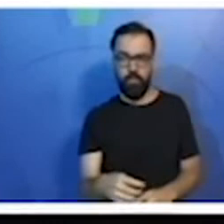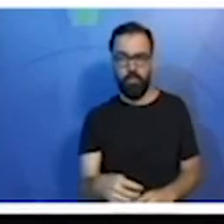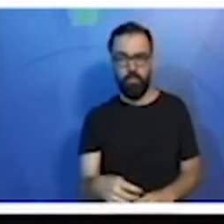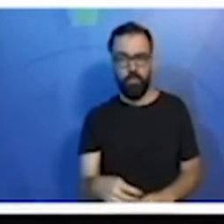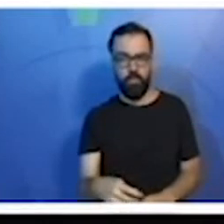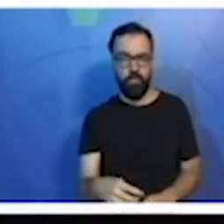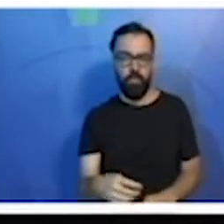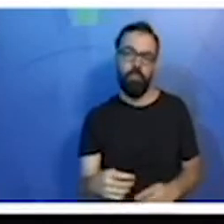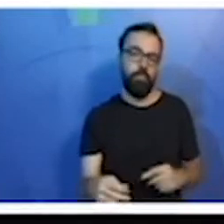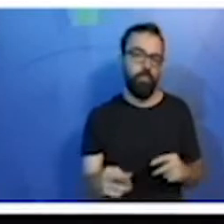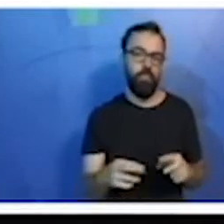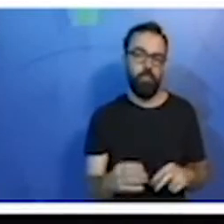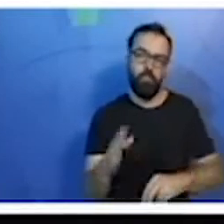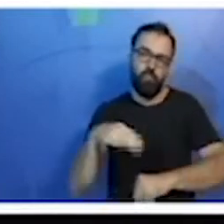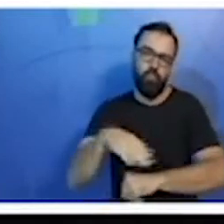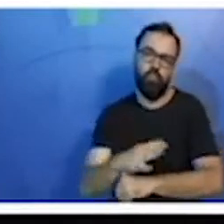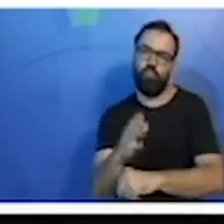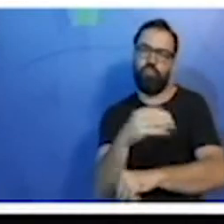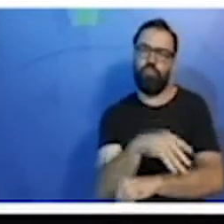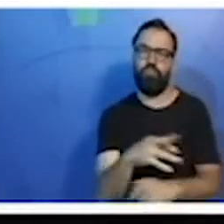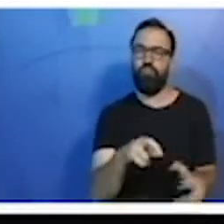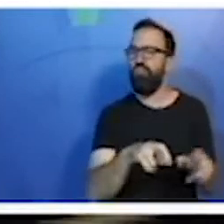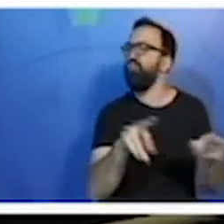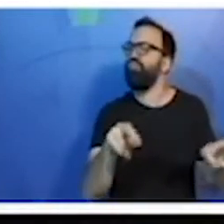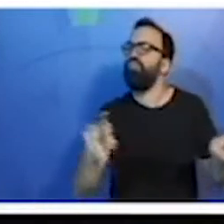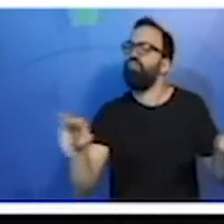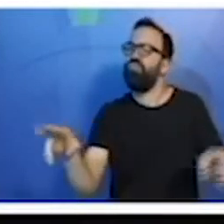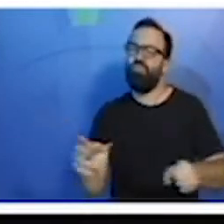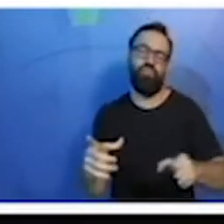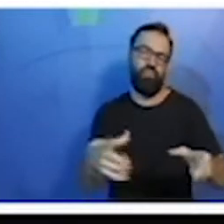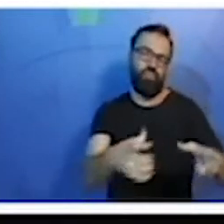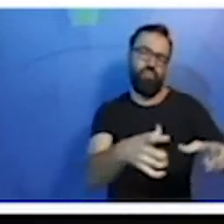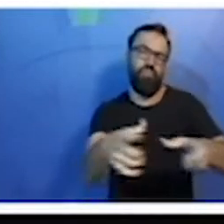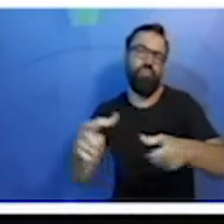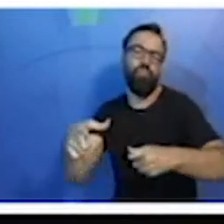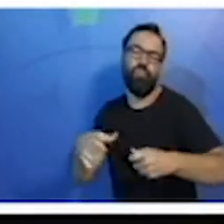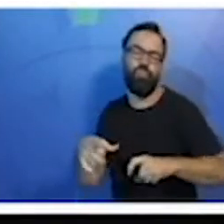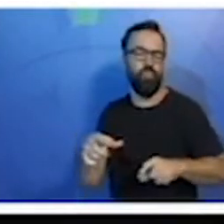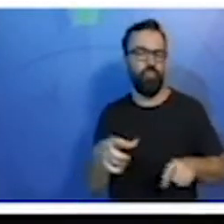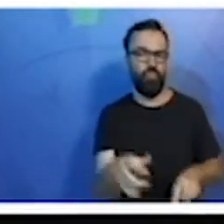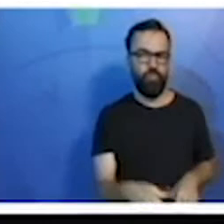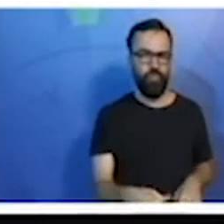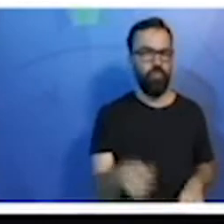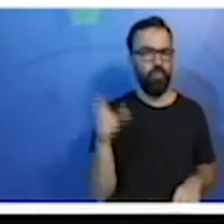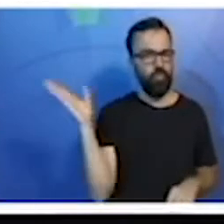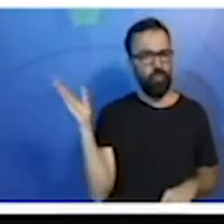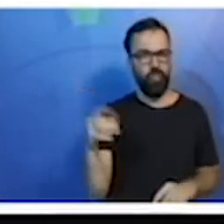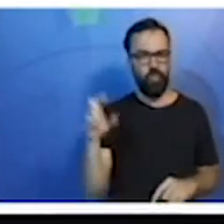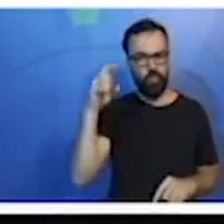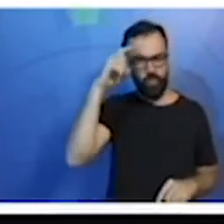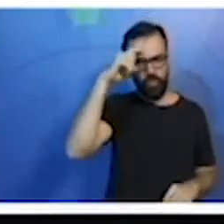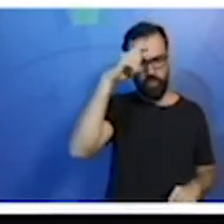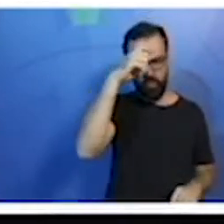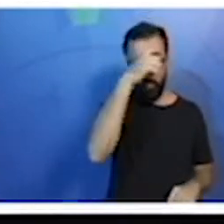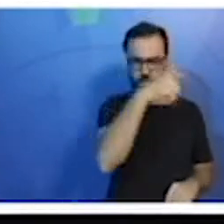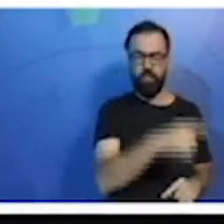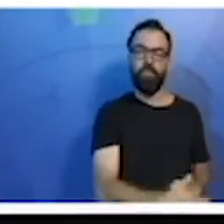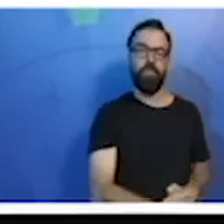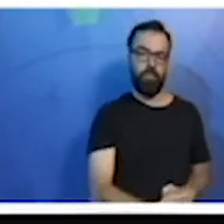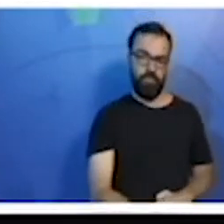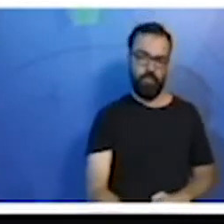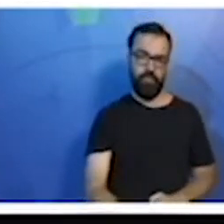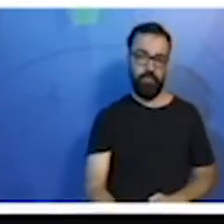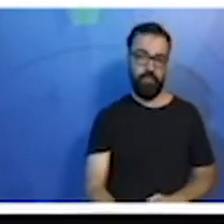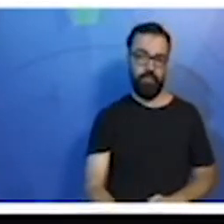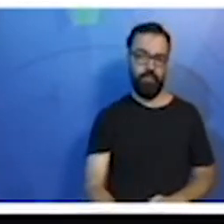por cima de árvores caídas trajetos no alto de madeiras criada dentro de florestas então o trajeto um pouquinho mais vamos dizer assim um pouquinho mais Aventureiro